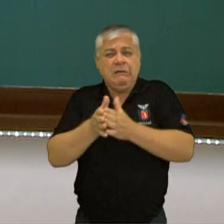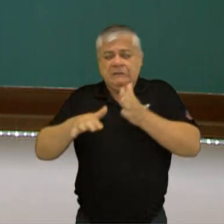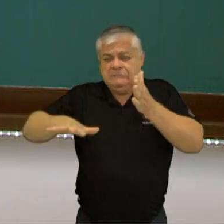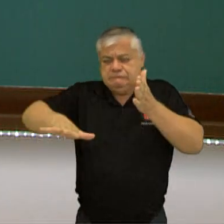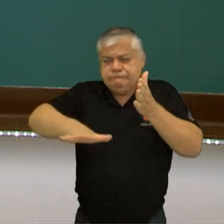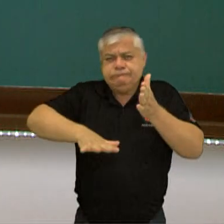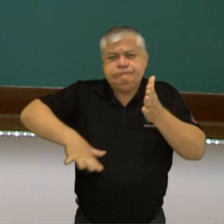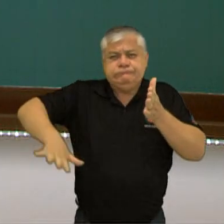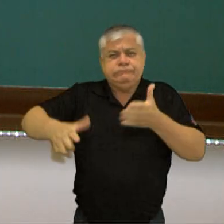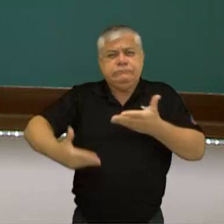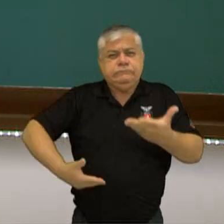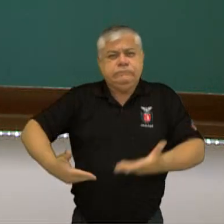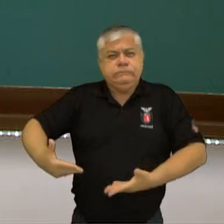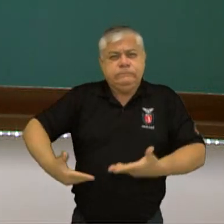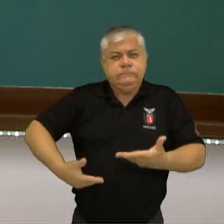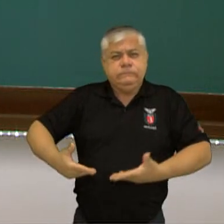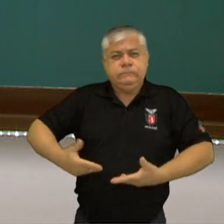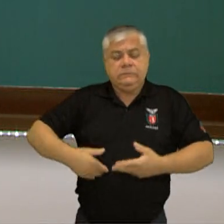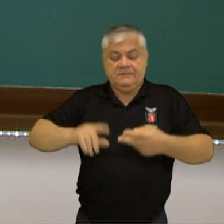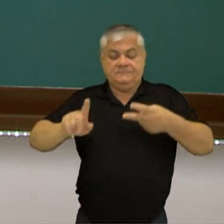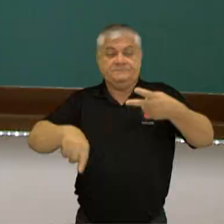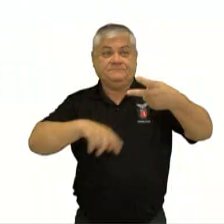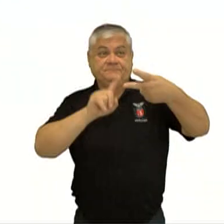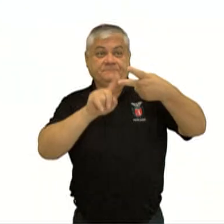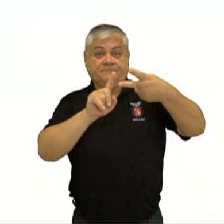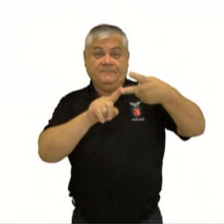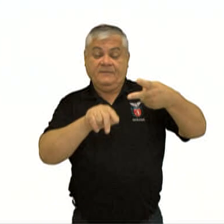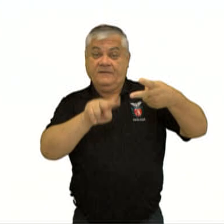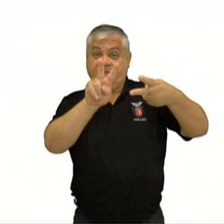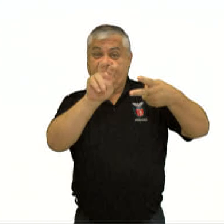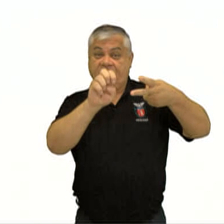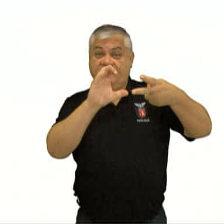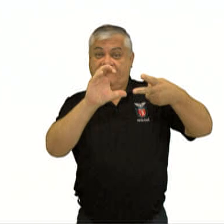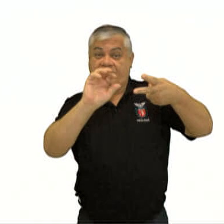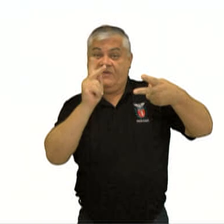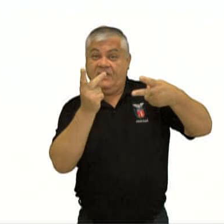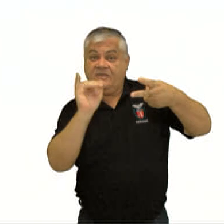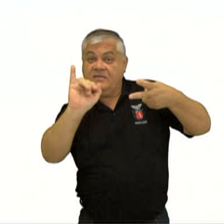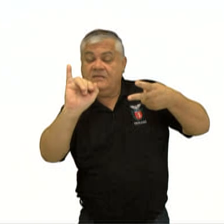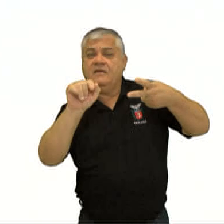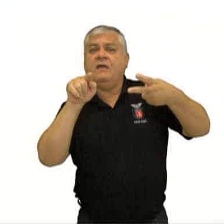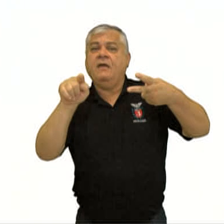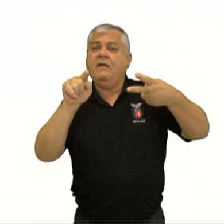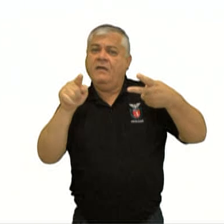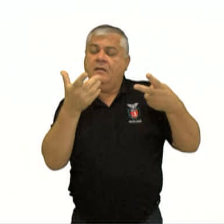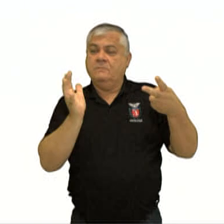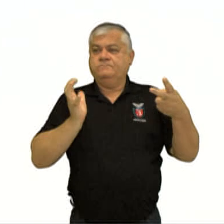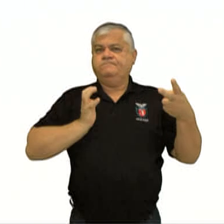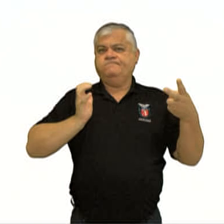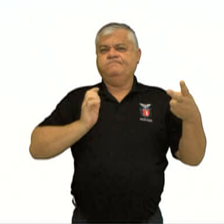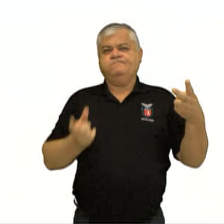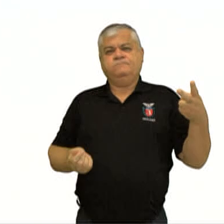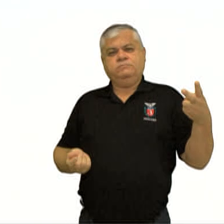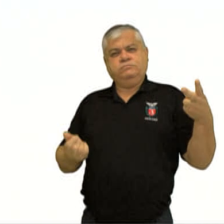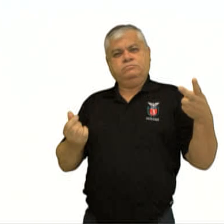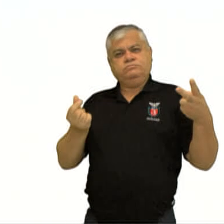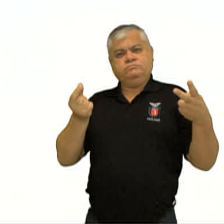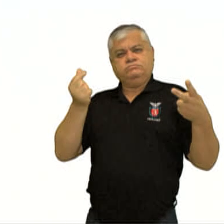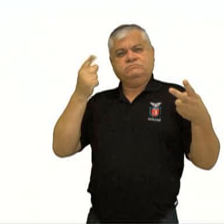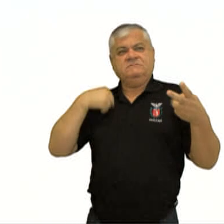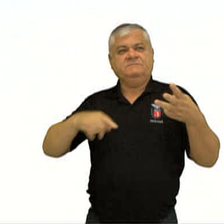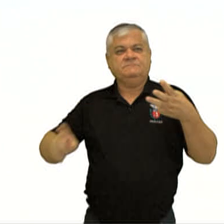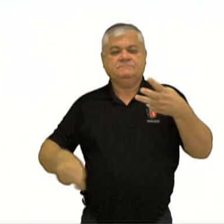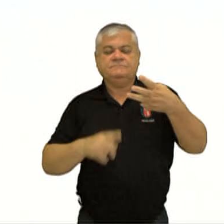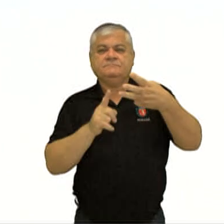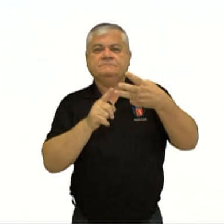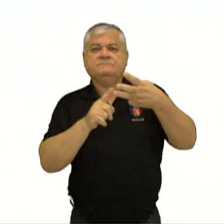os servos, os trabalhadores. Né? Os Vecchi, que são representados da classe social mais abastada. E os